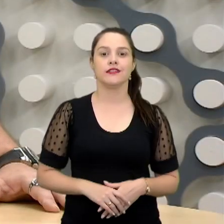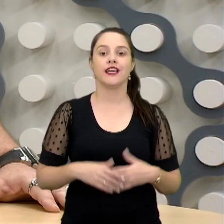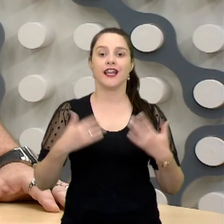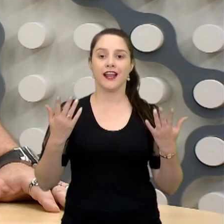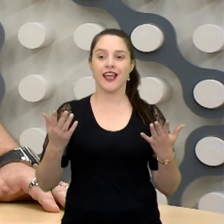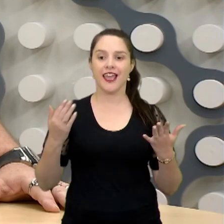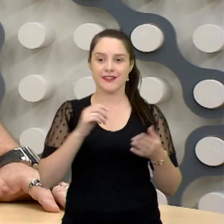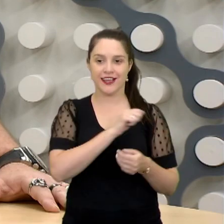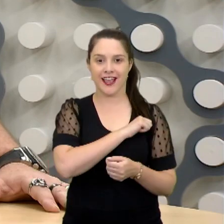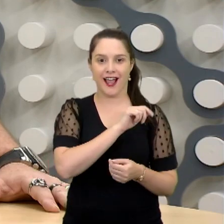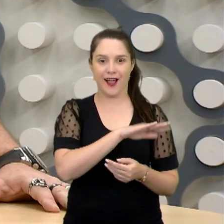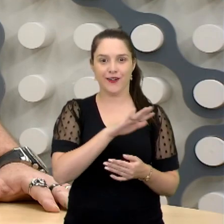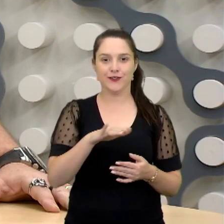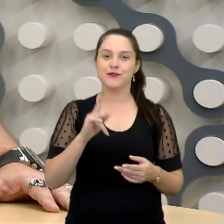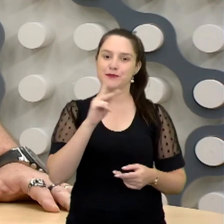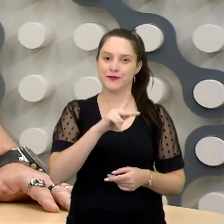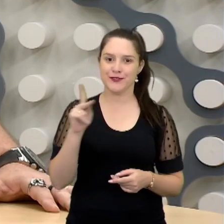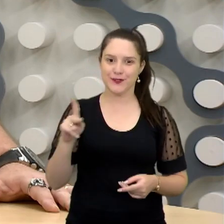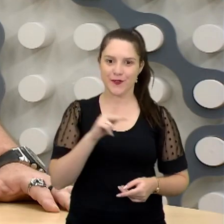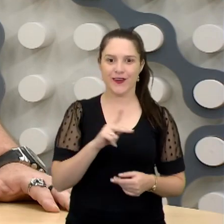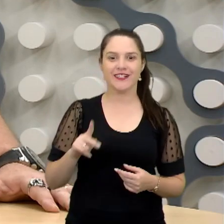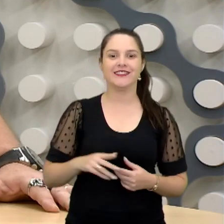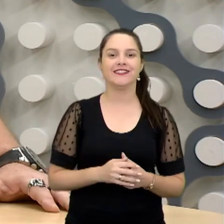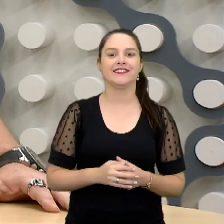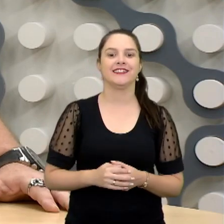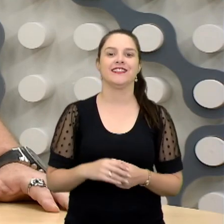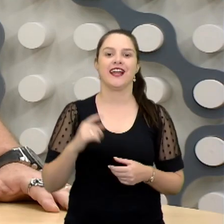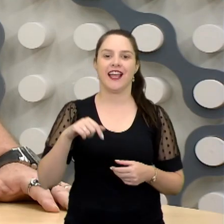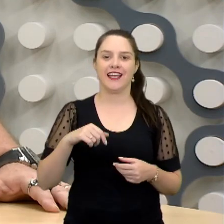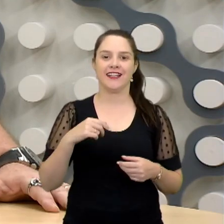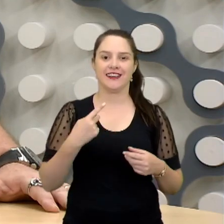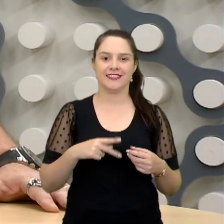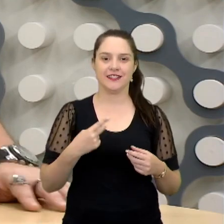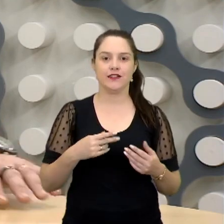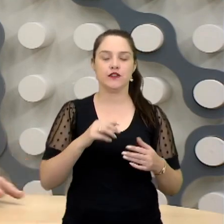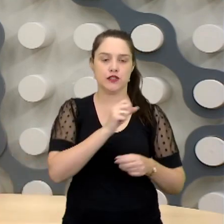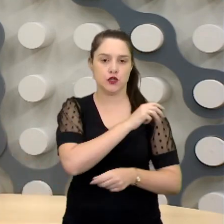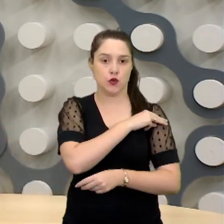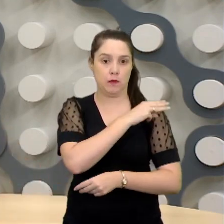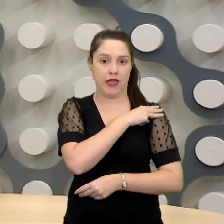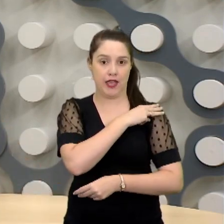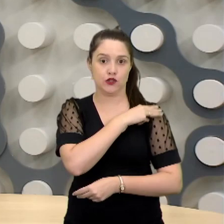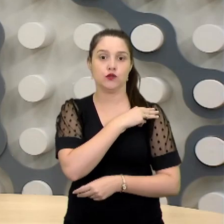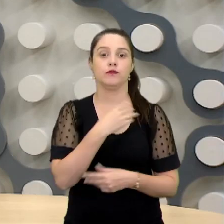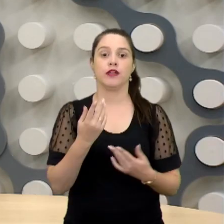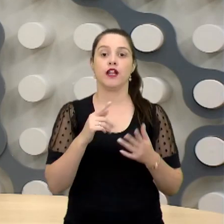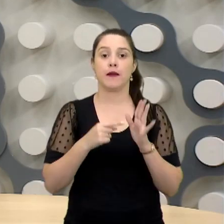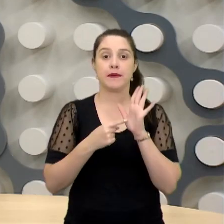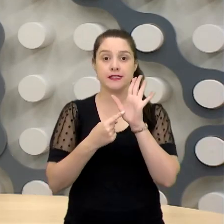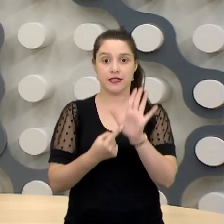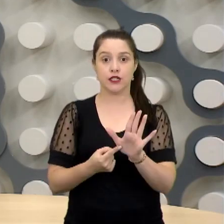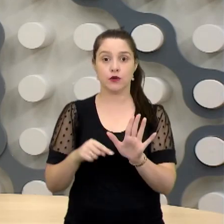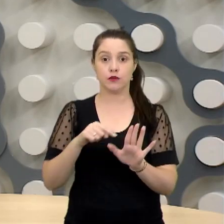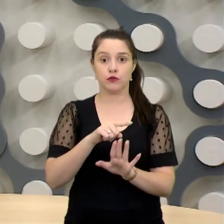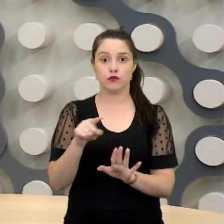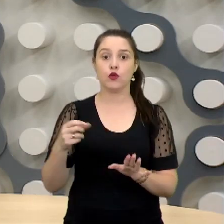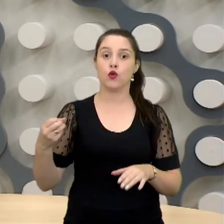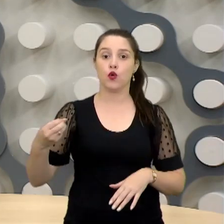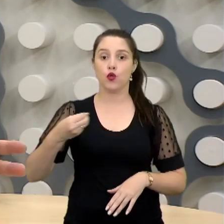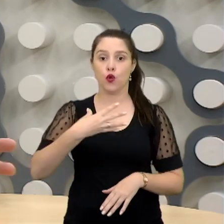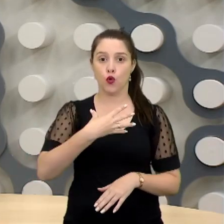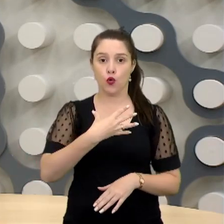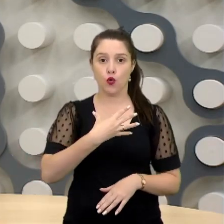É isso aí, alunos, professores da segunda série aí do ensino médio. Nós vamos estar aqui apresentando aí o